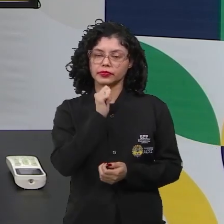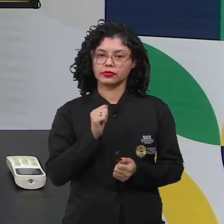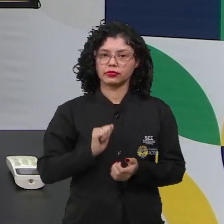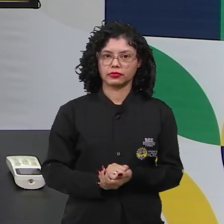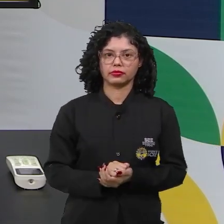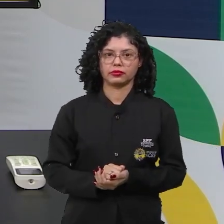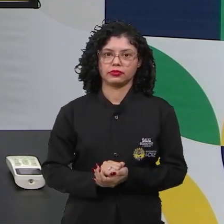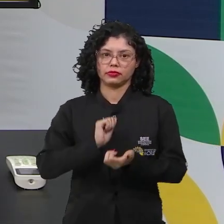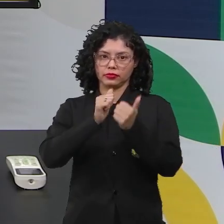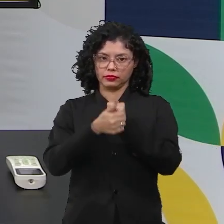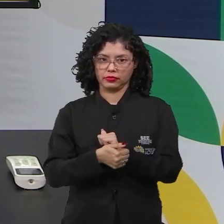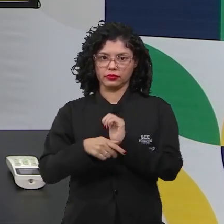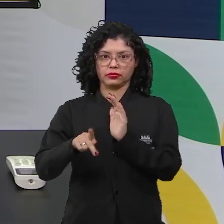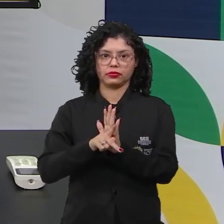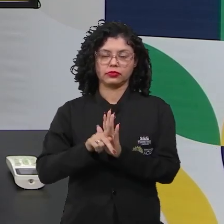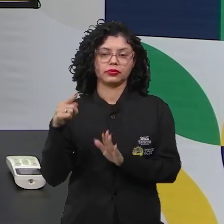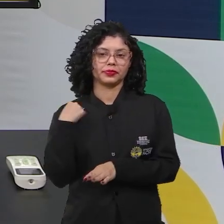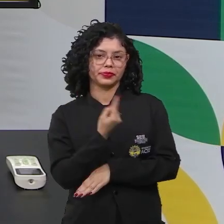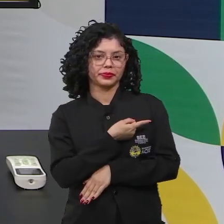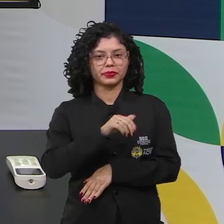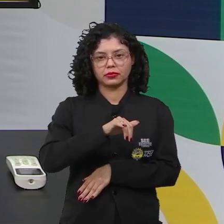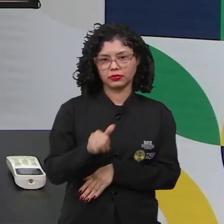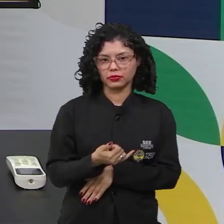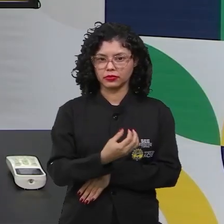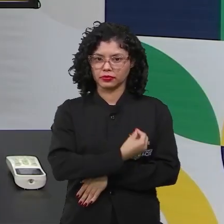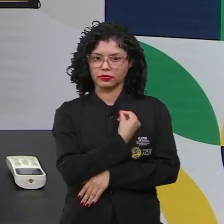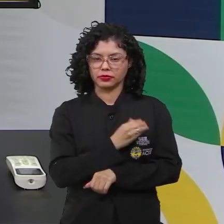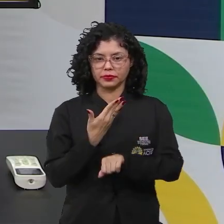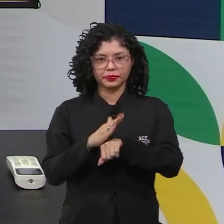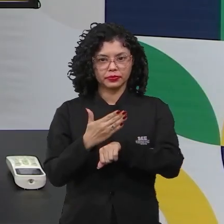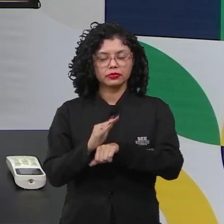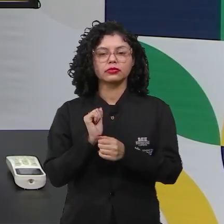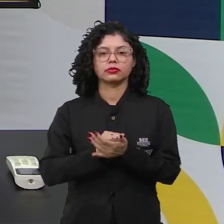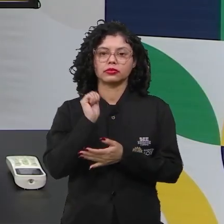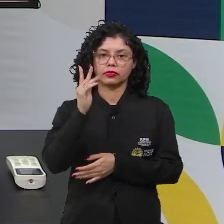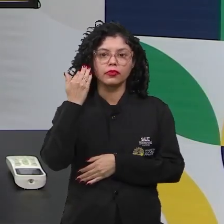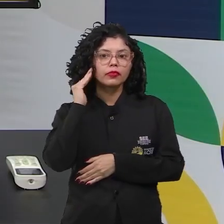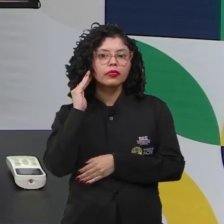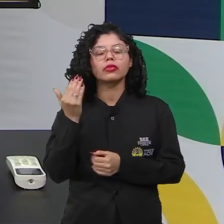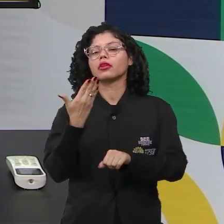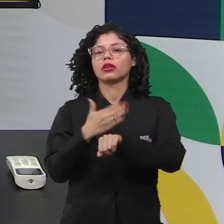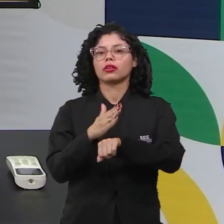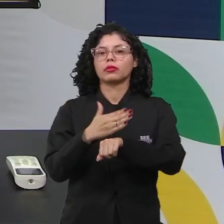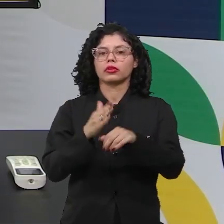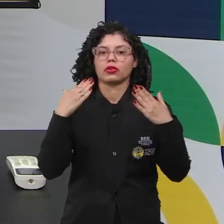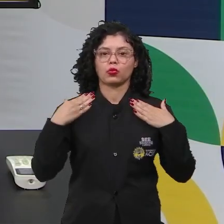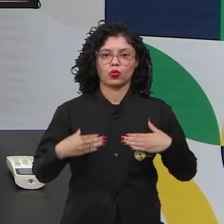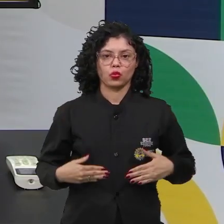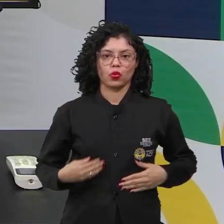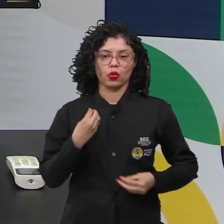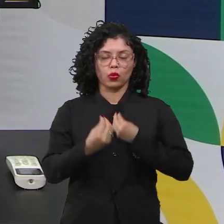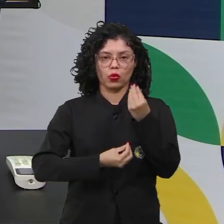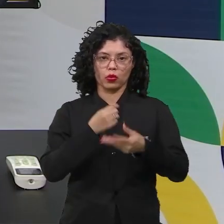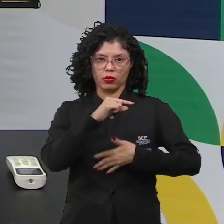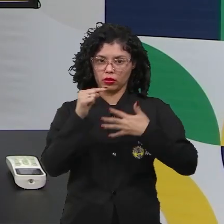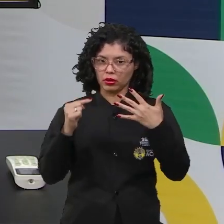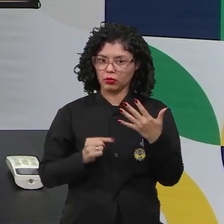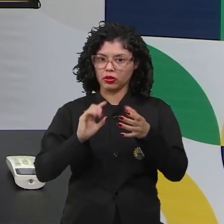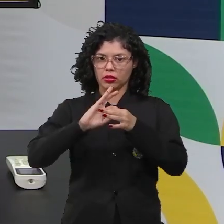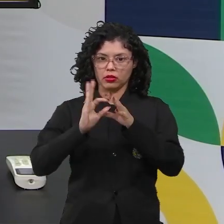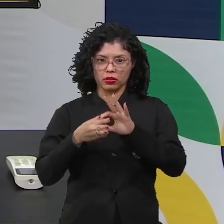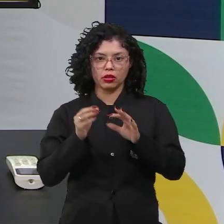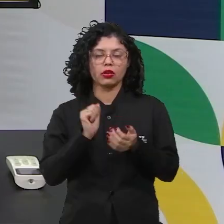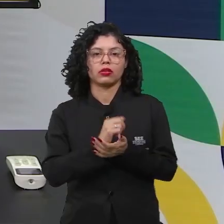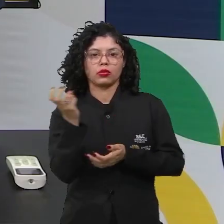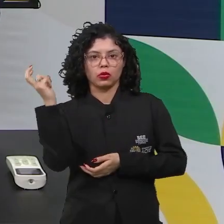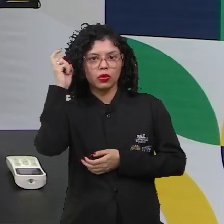forma adaptadas, a gente oportunizar a vivência dessas práticas. Entender que as práticas corporais, como elementos desse contexto